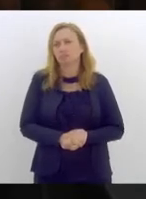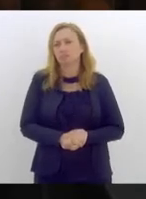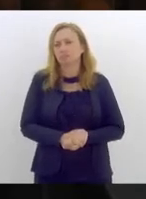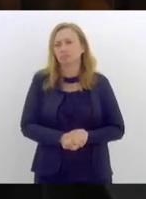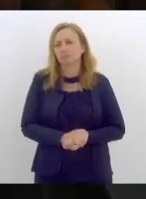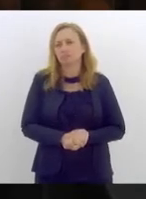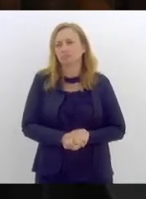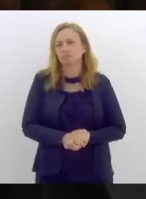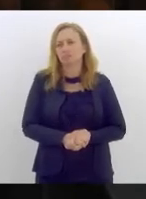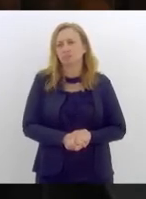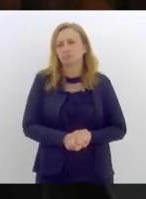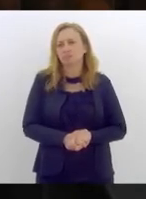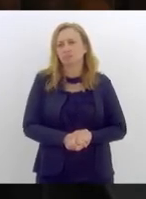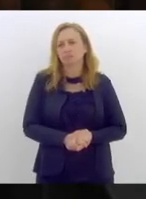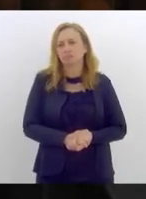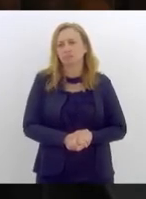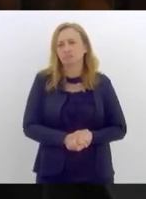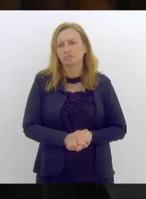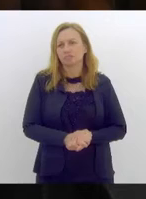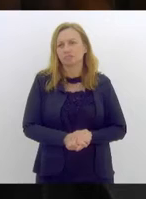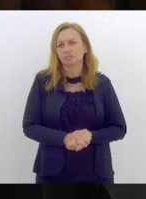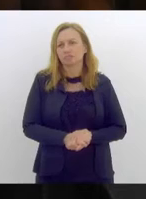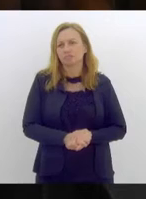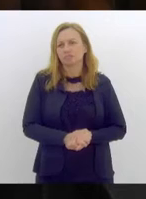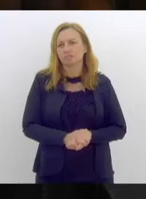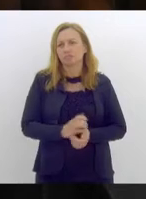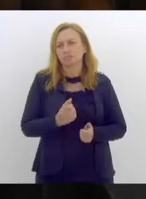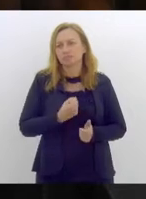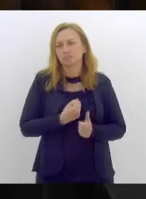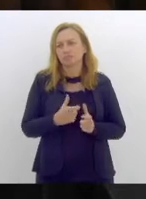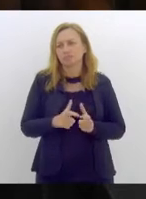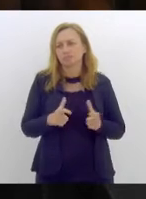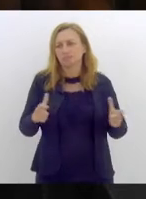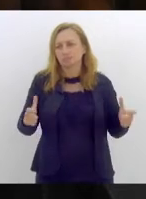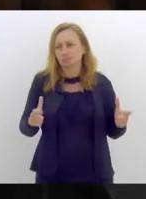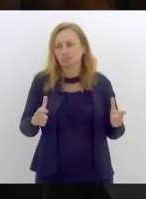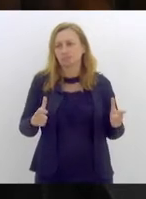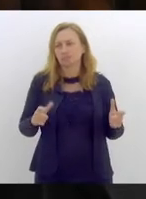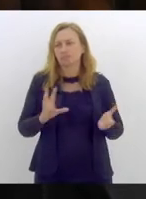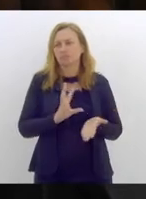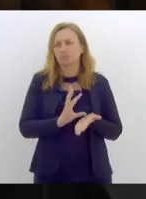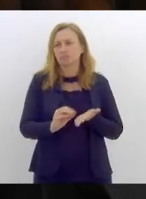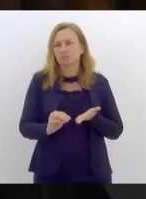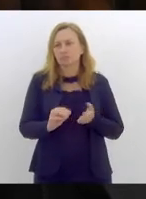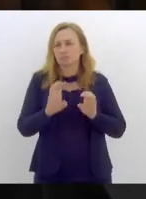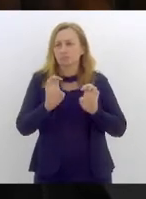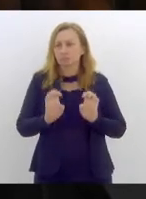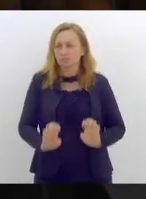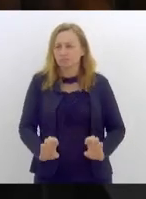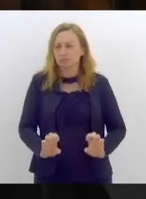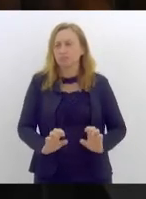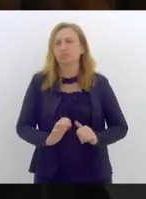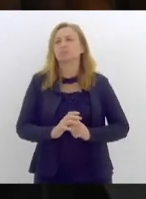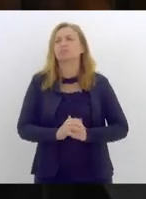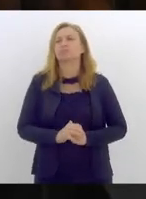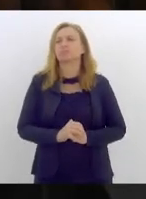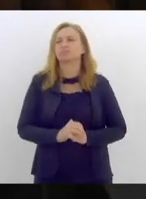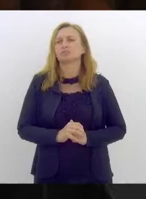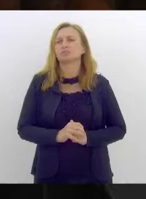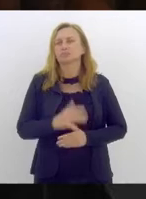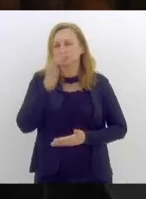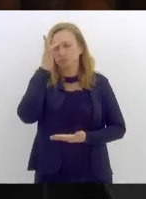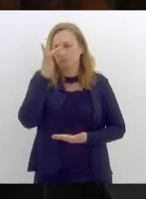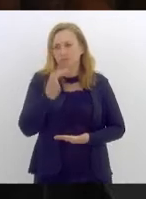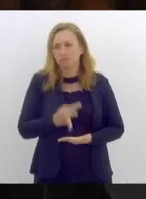é maior do que o bolsonaro porque a pauta dos costumes a pauta da